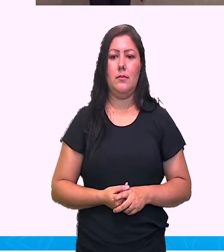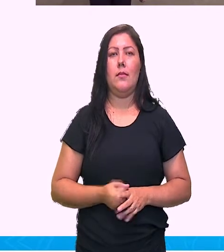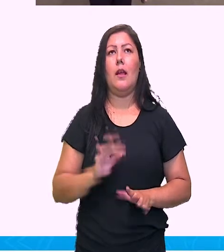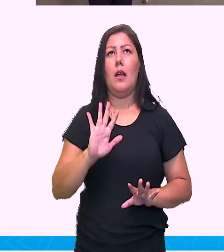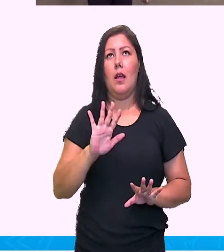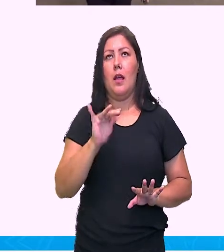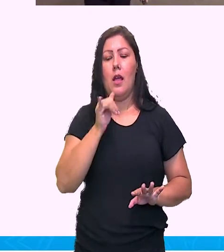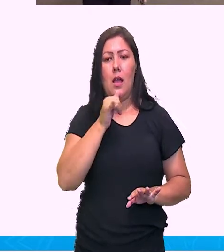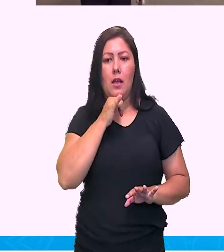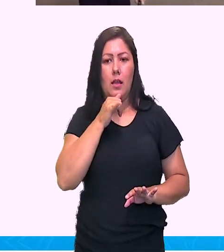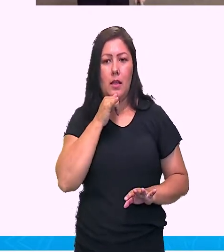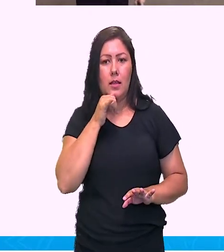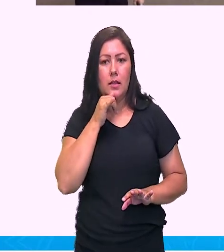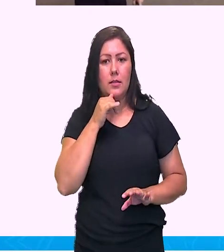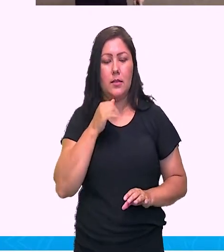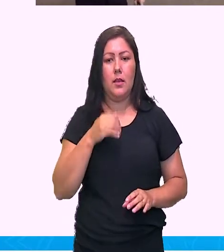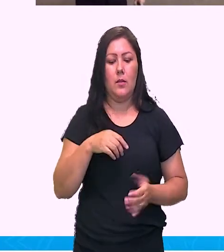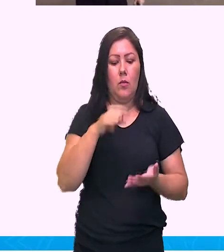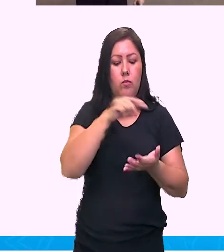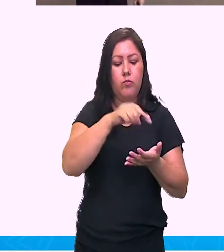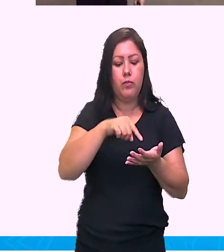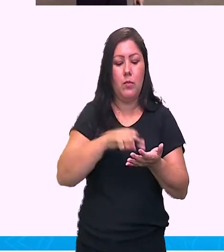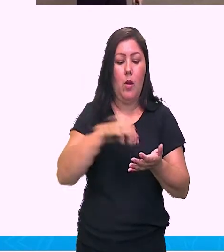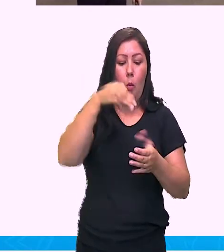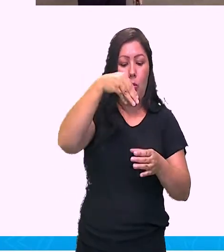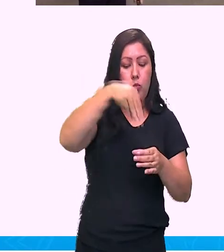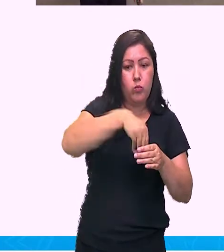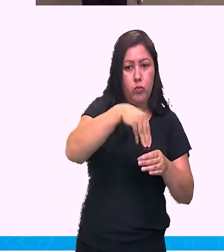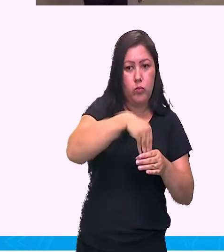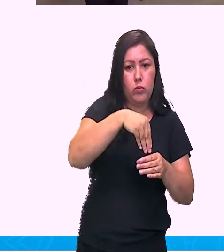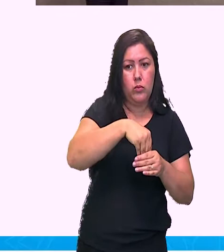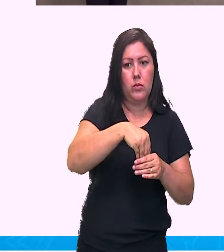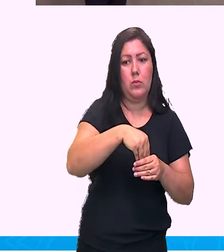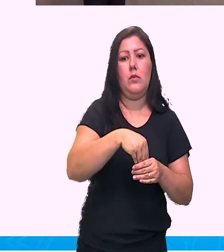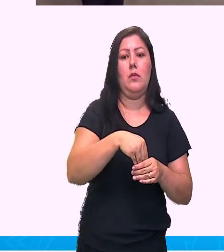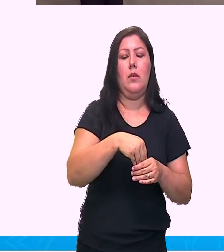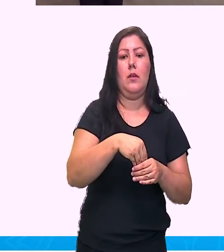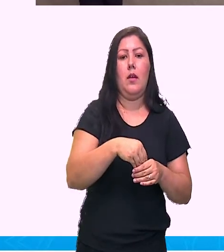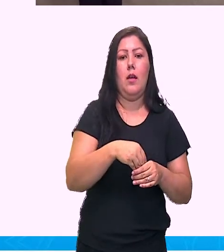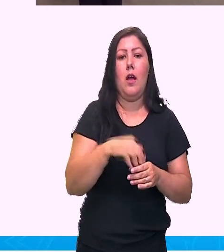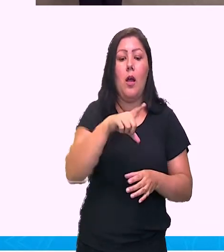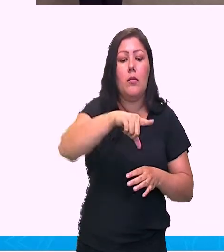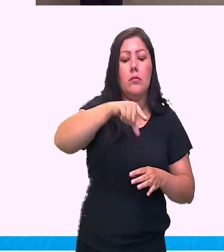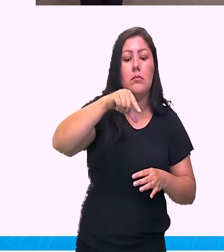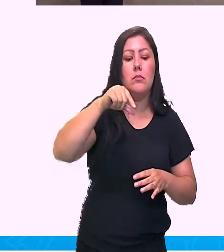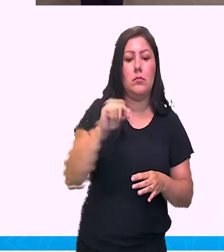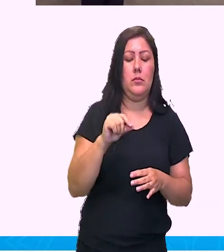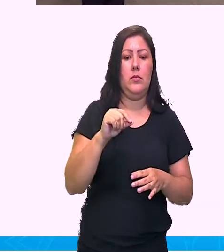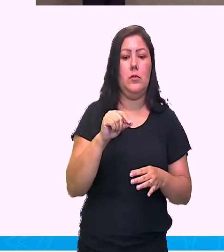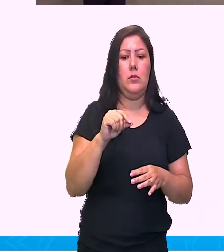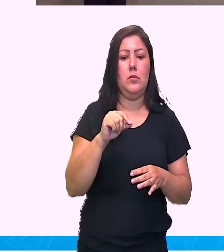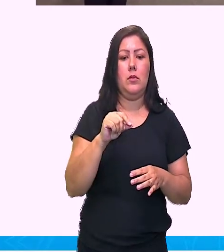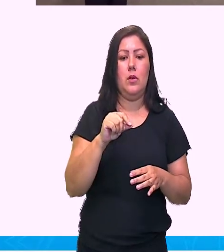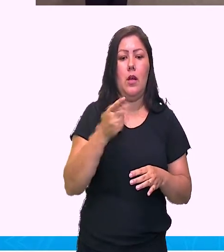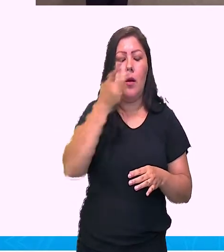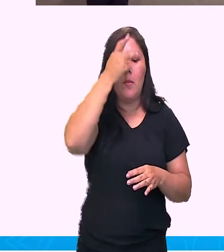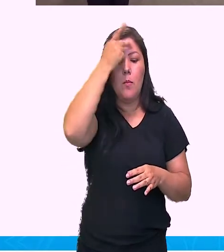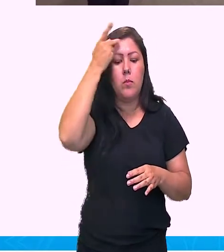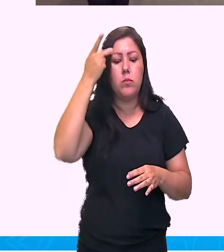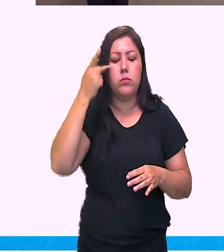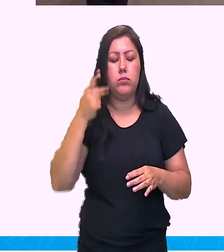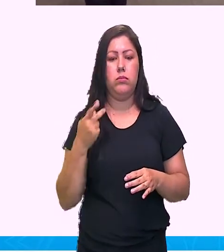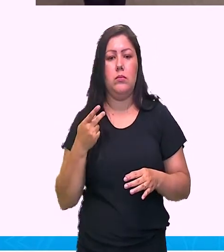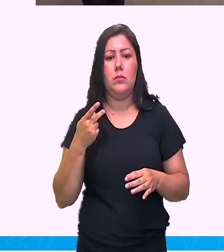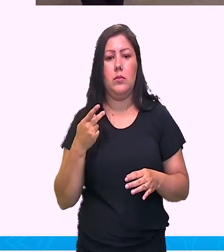quando você vota escolhendo os políticos, porque eles vão representar